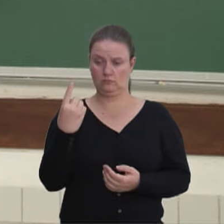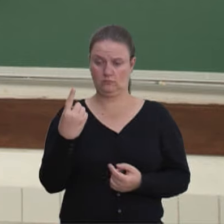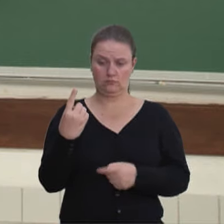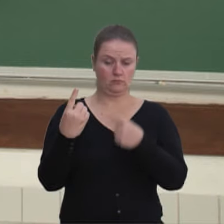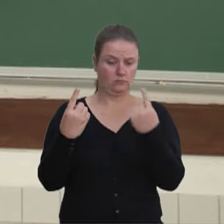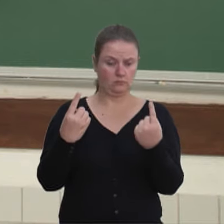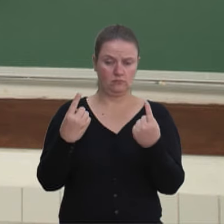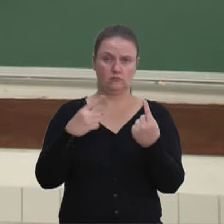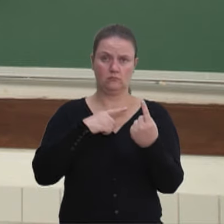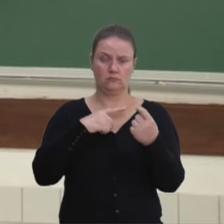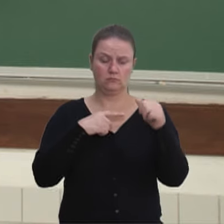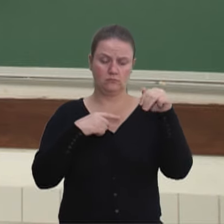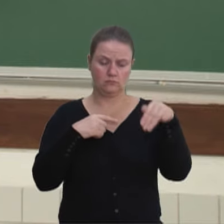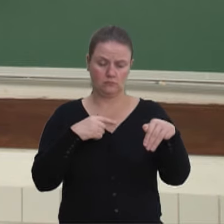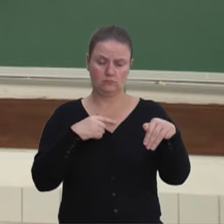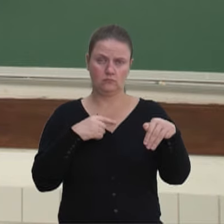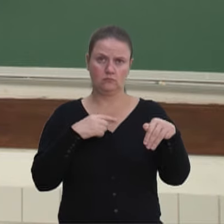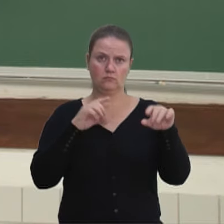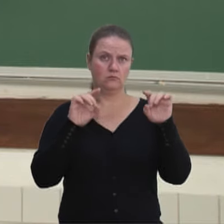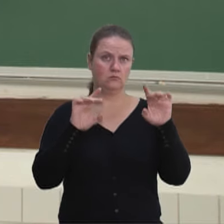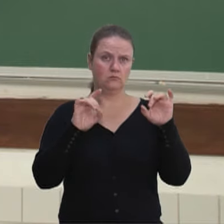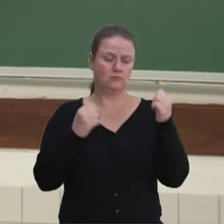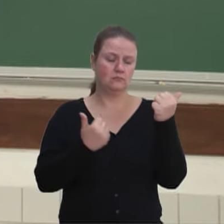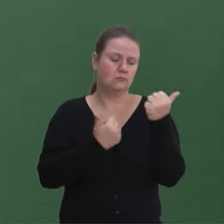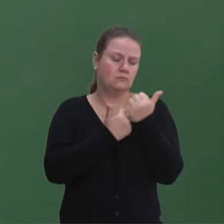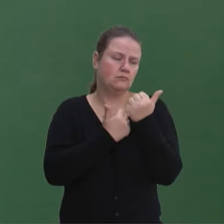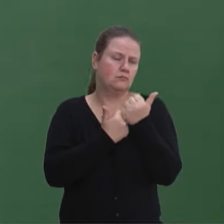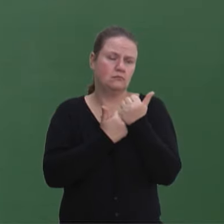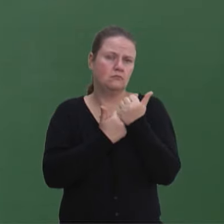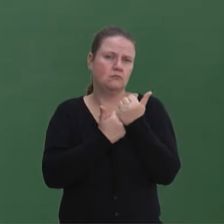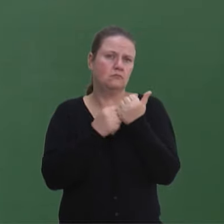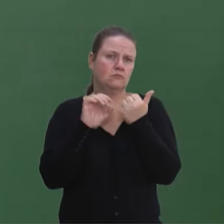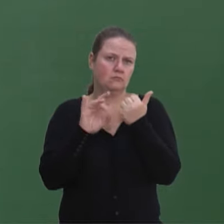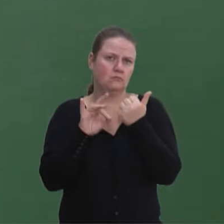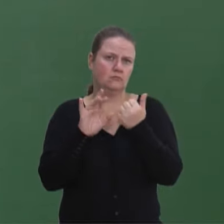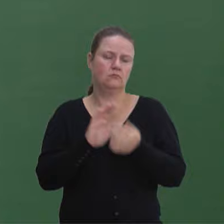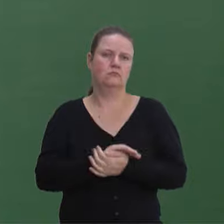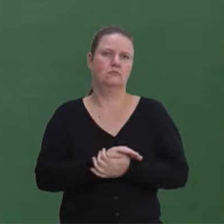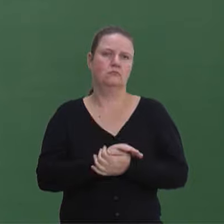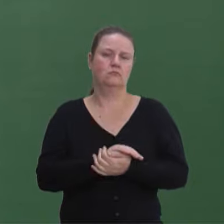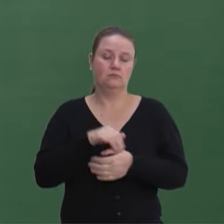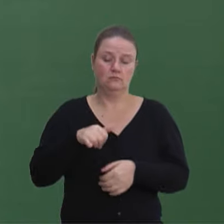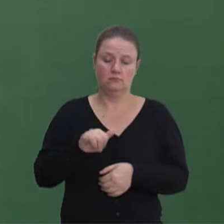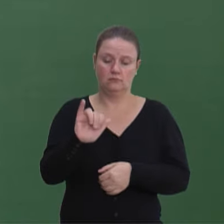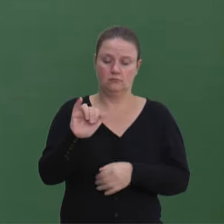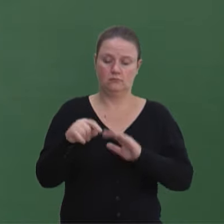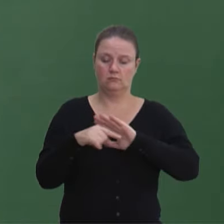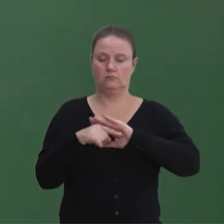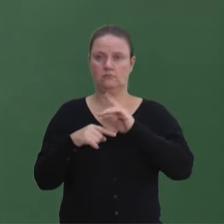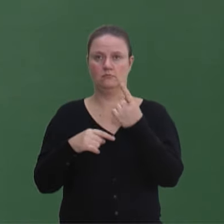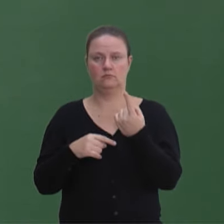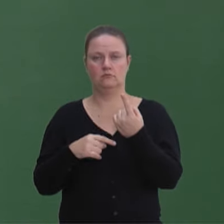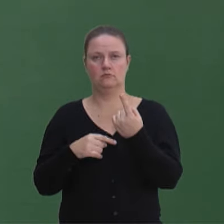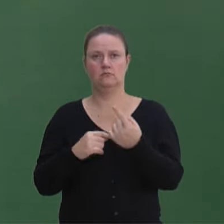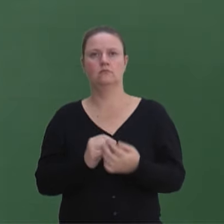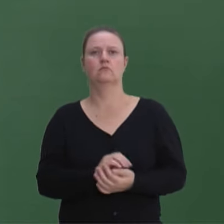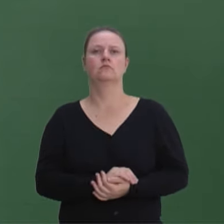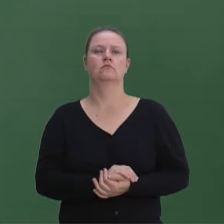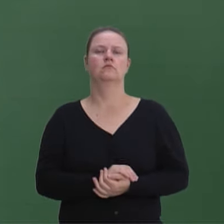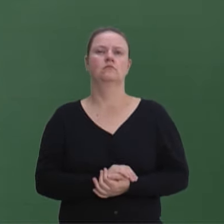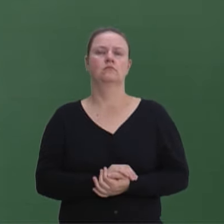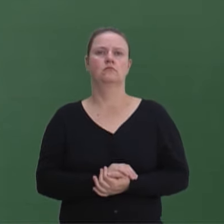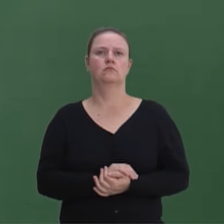E tem o meu m, basta eu substituir. Y menos 1,